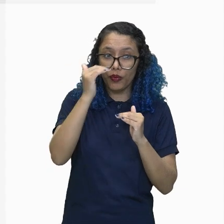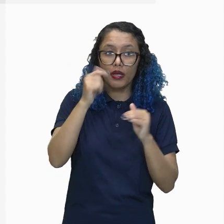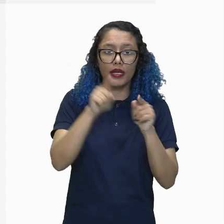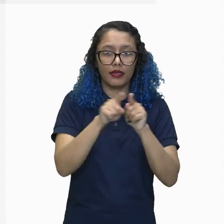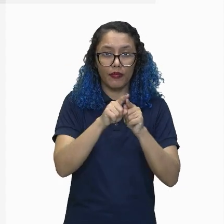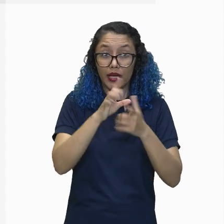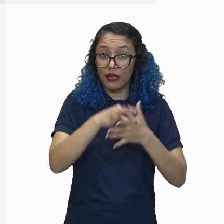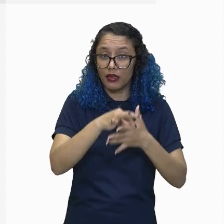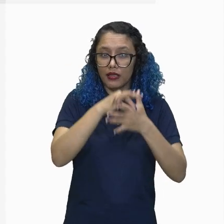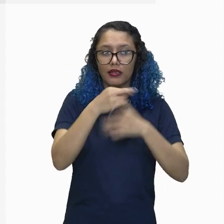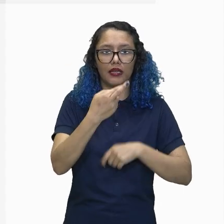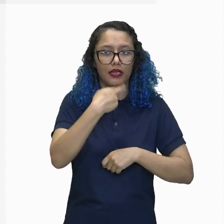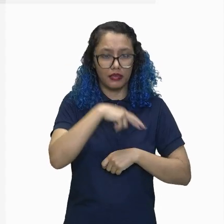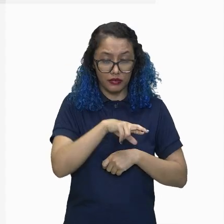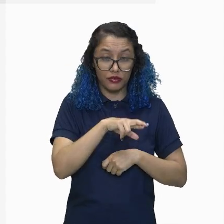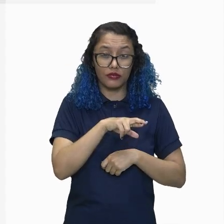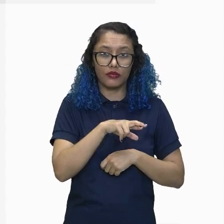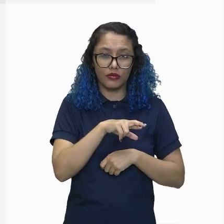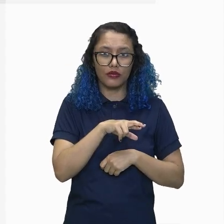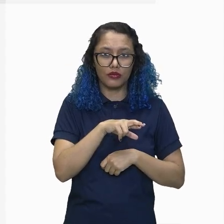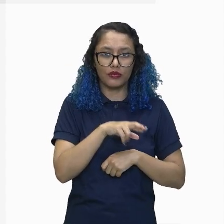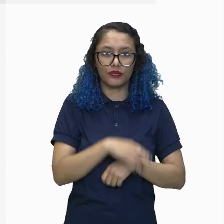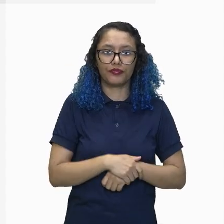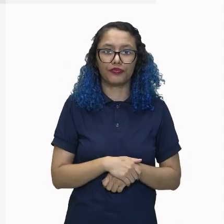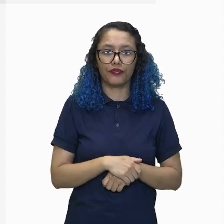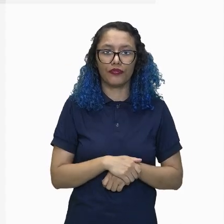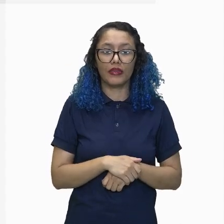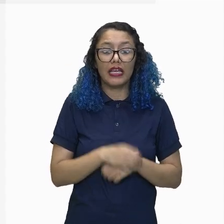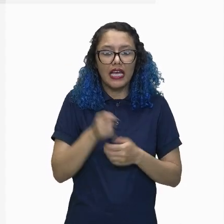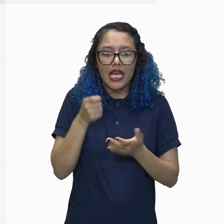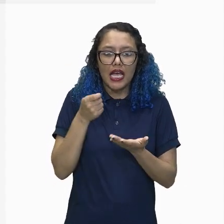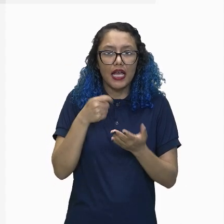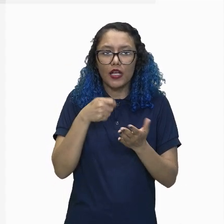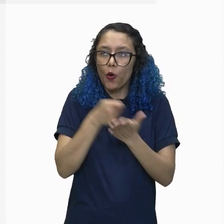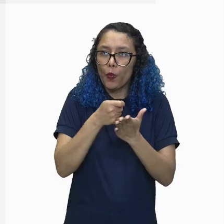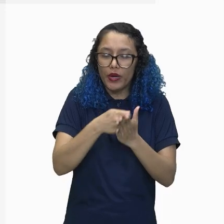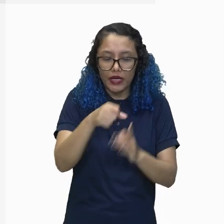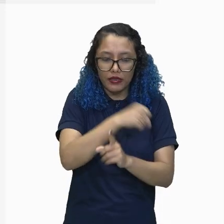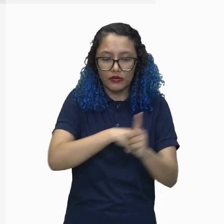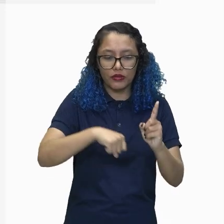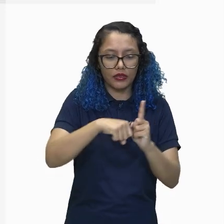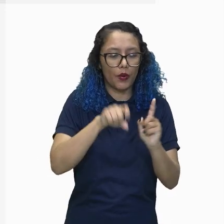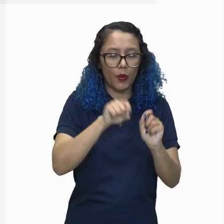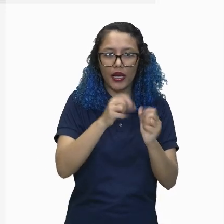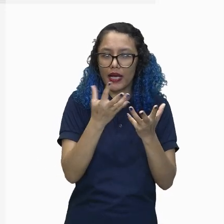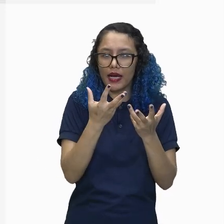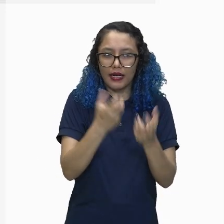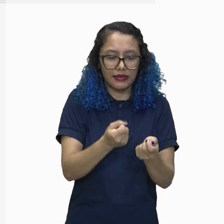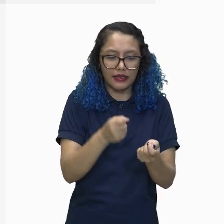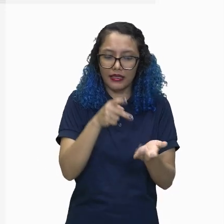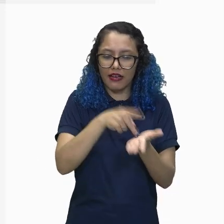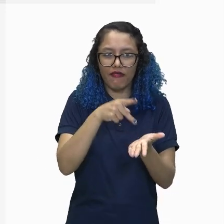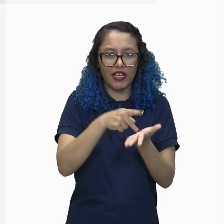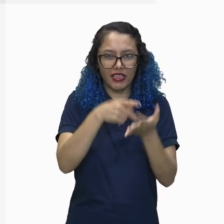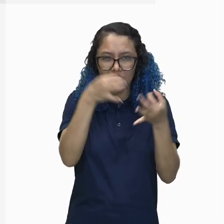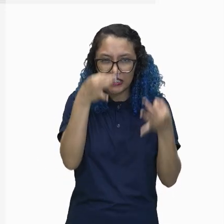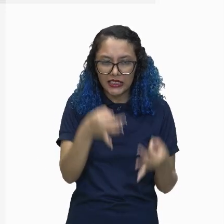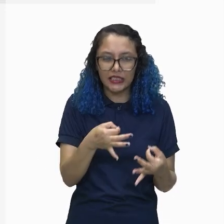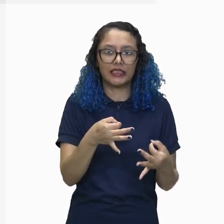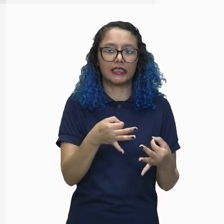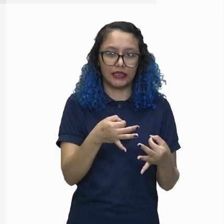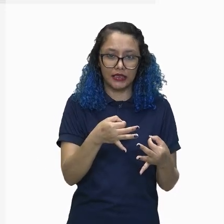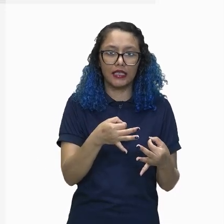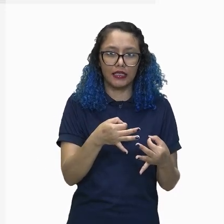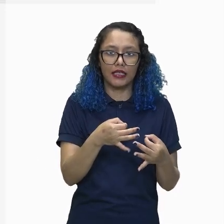religiosos, impostos ao resto da sociedade, como se fossem uma verdade de fato e